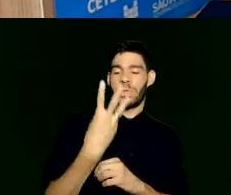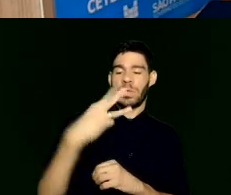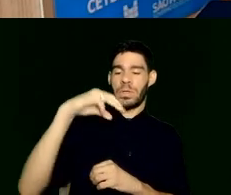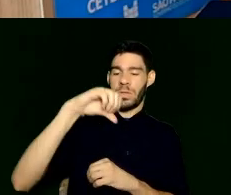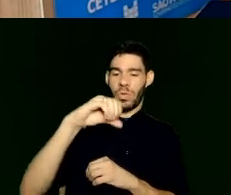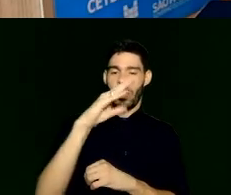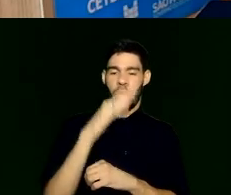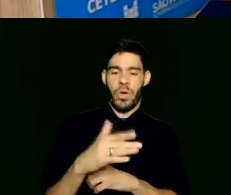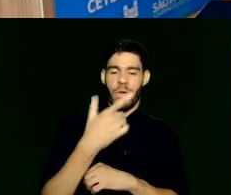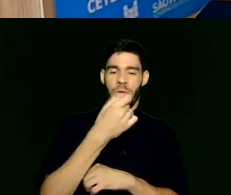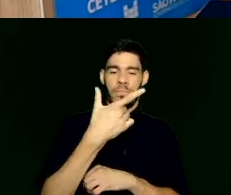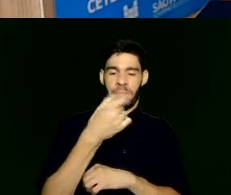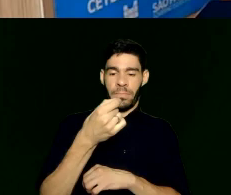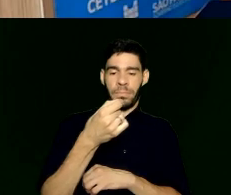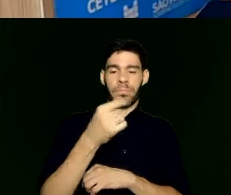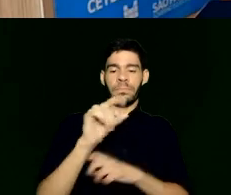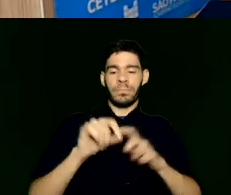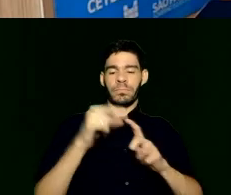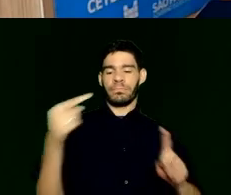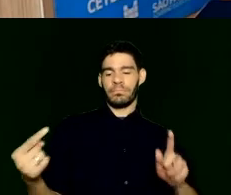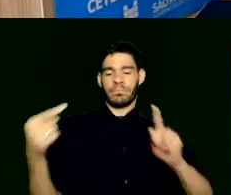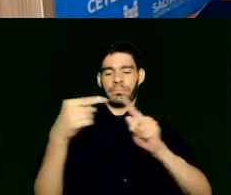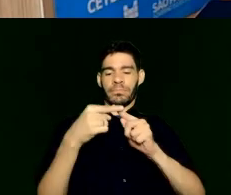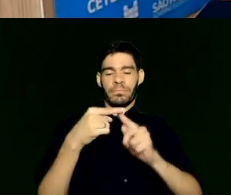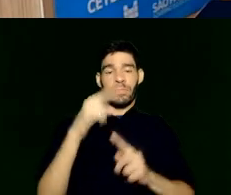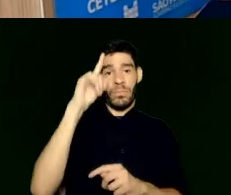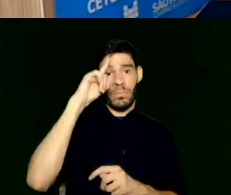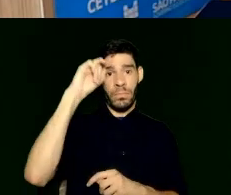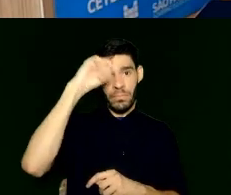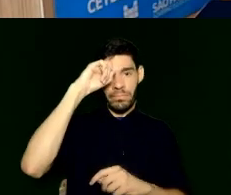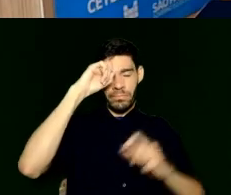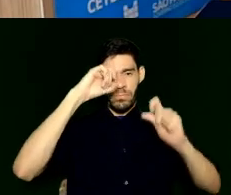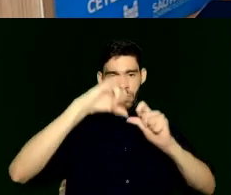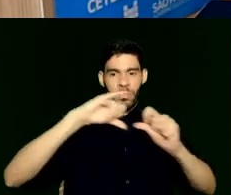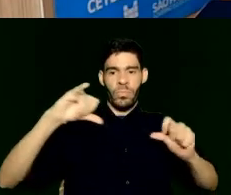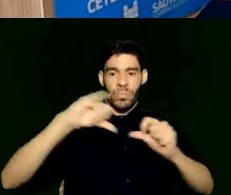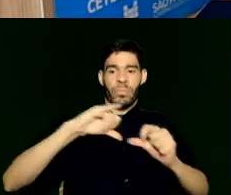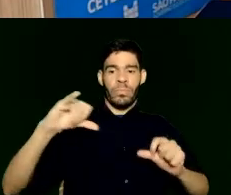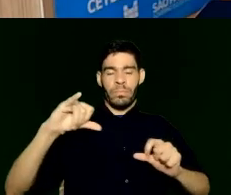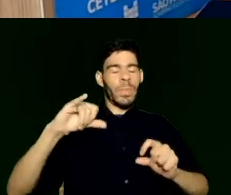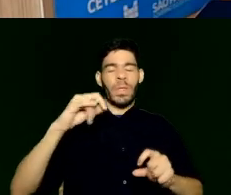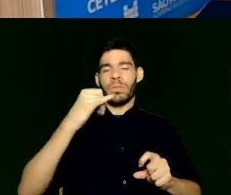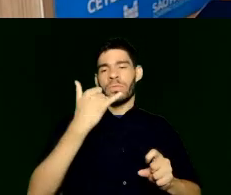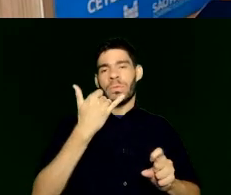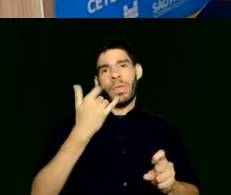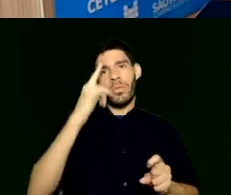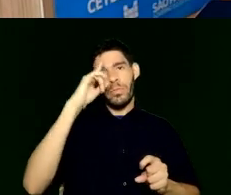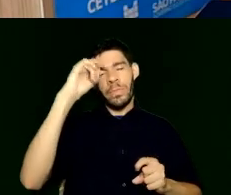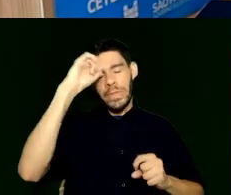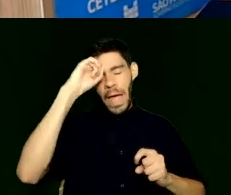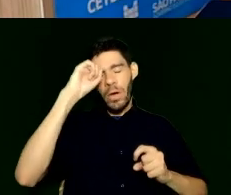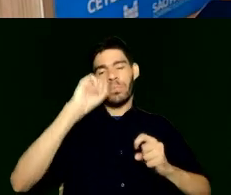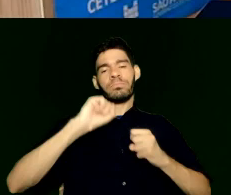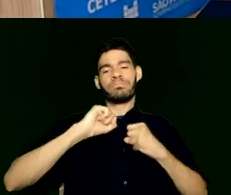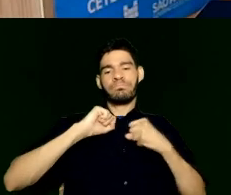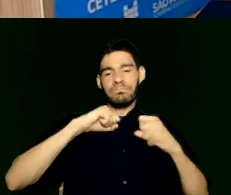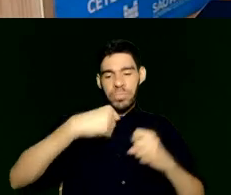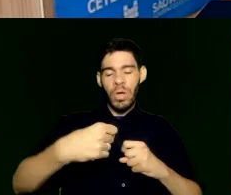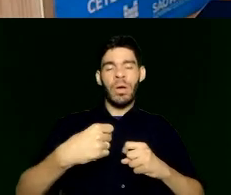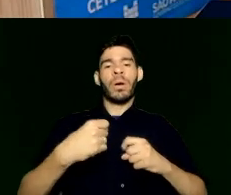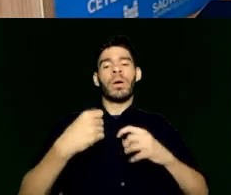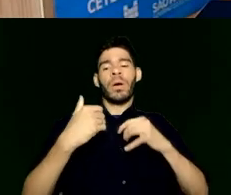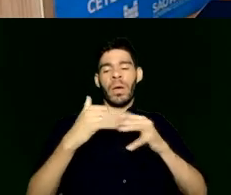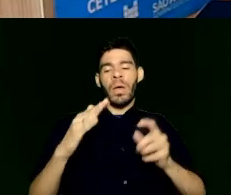número 39 de 2020, relativa aos hospitais de campanha. O licenciamento